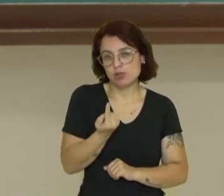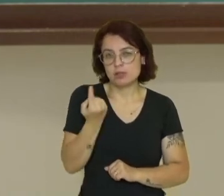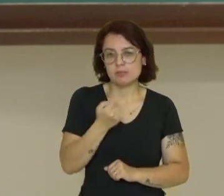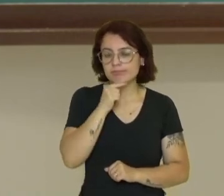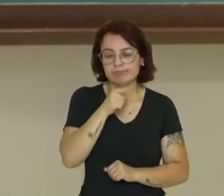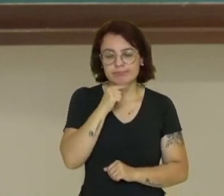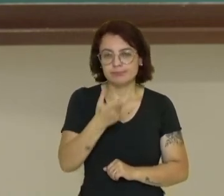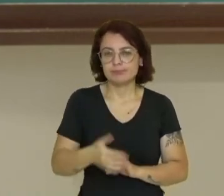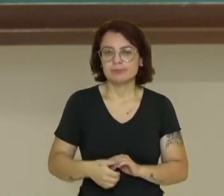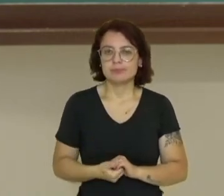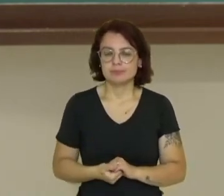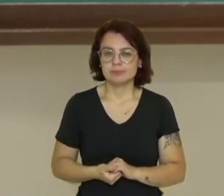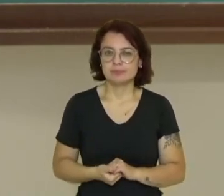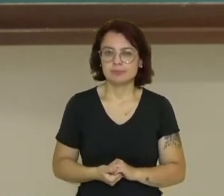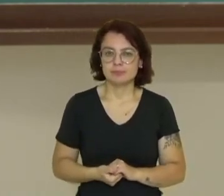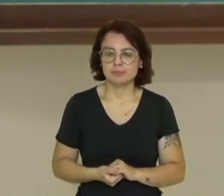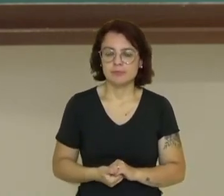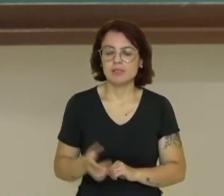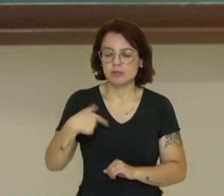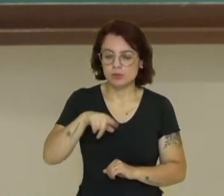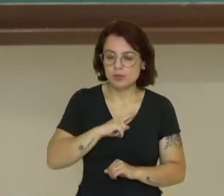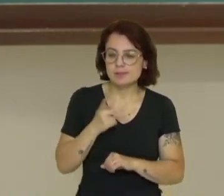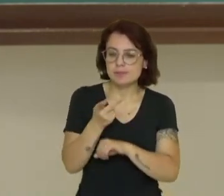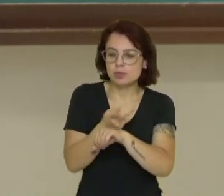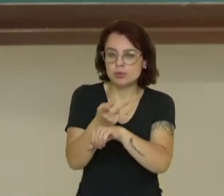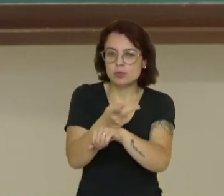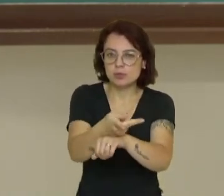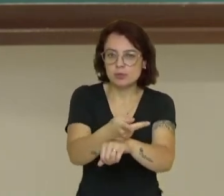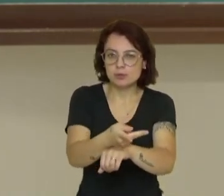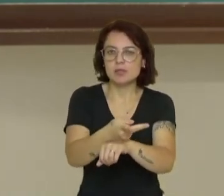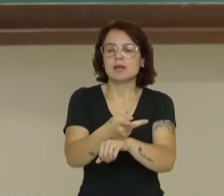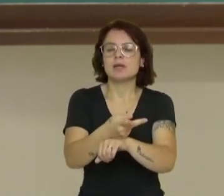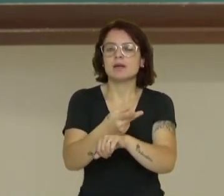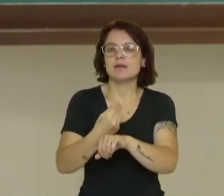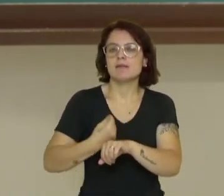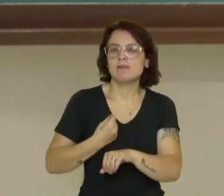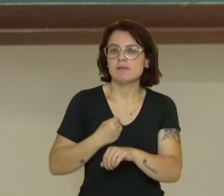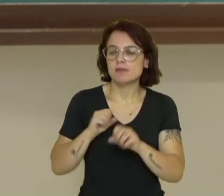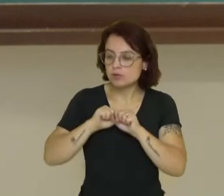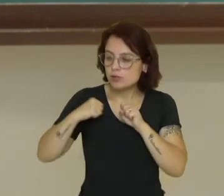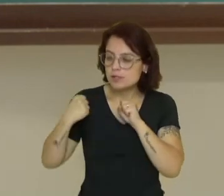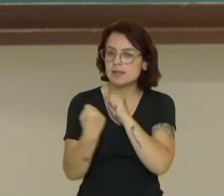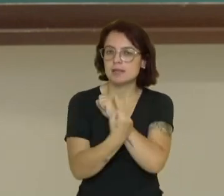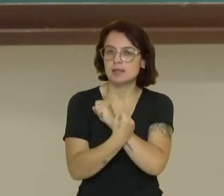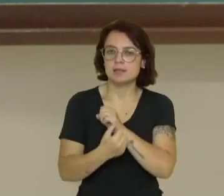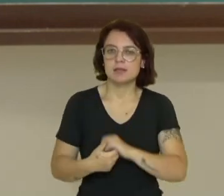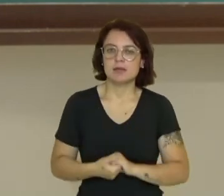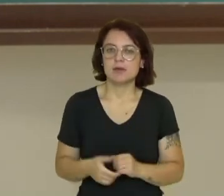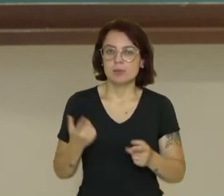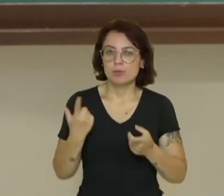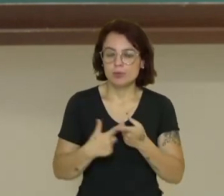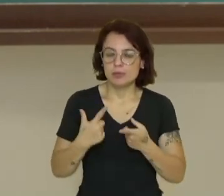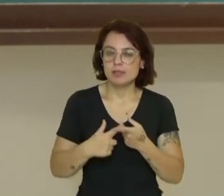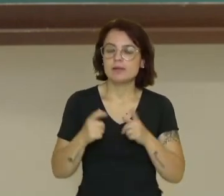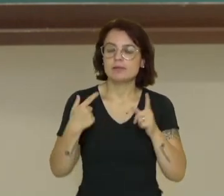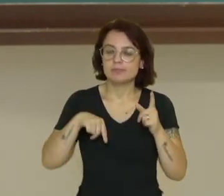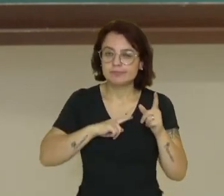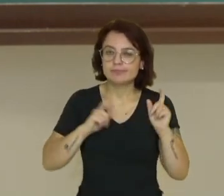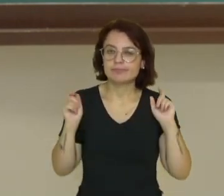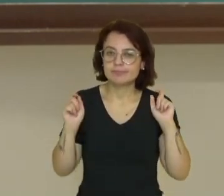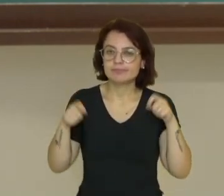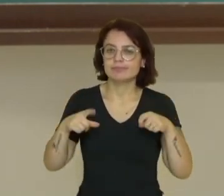também dos homens. Os homens procuram viver em grupo, procuram viver em sociedade, porque é só assim que